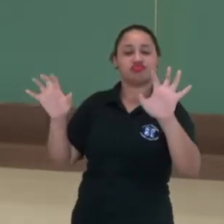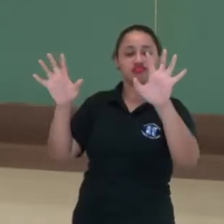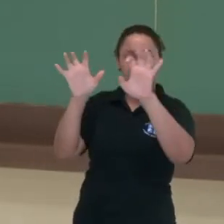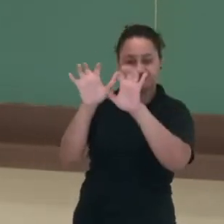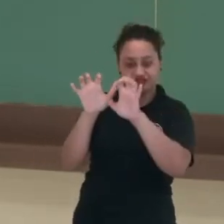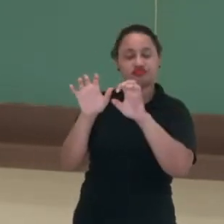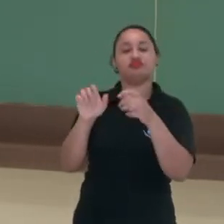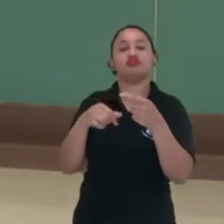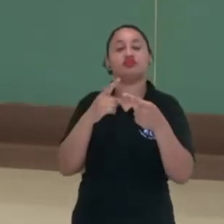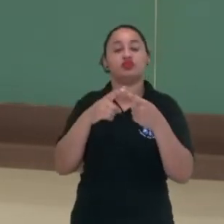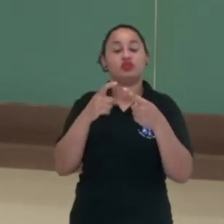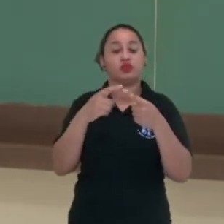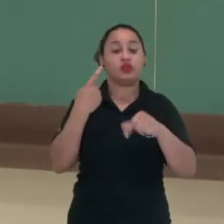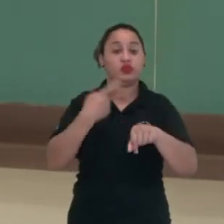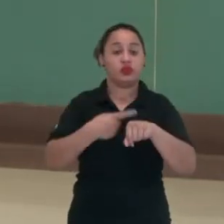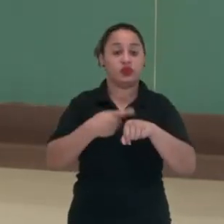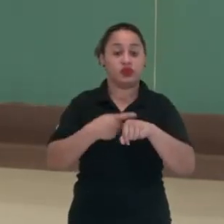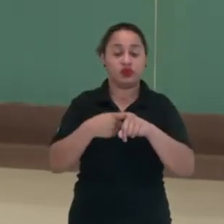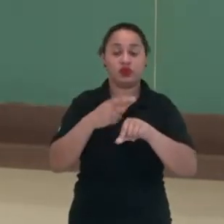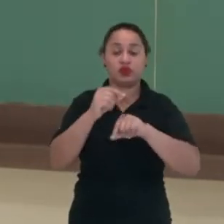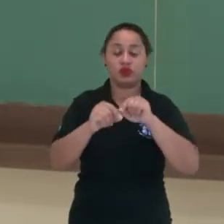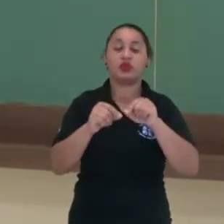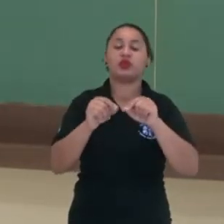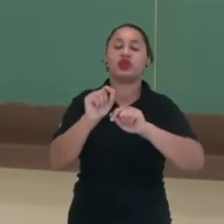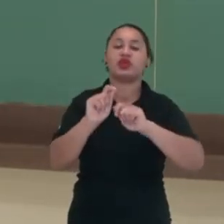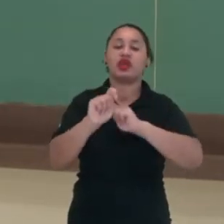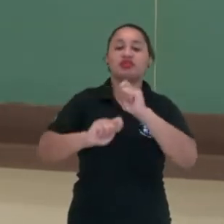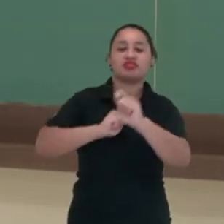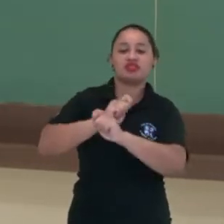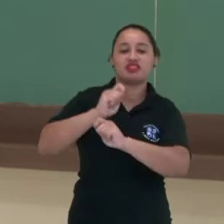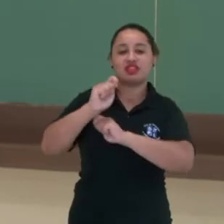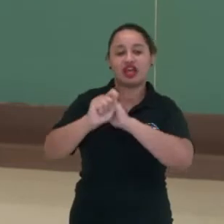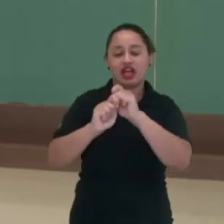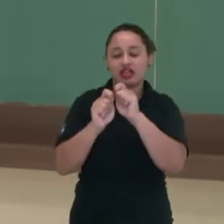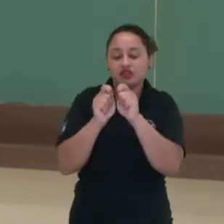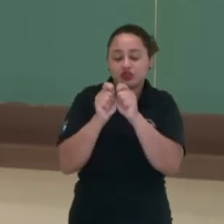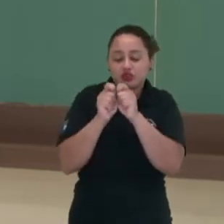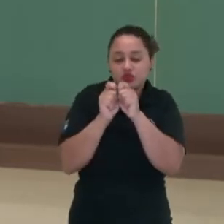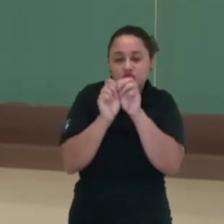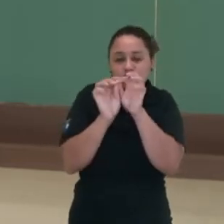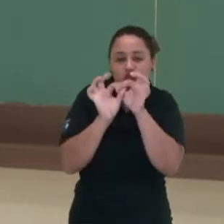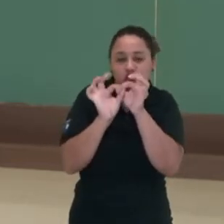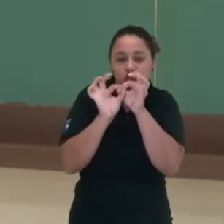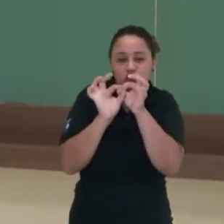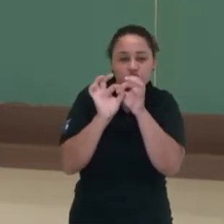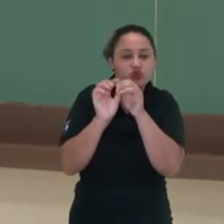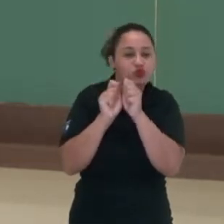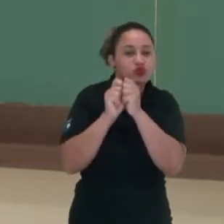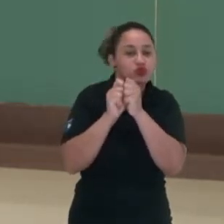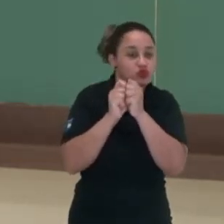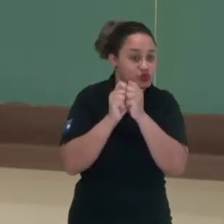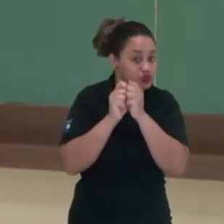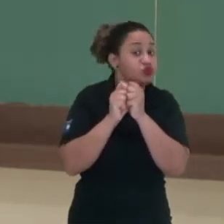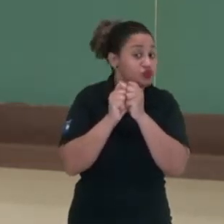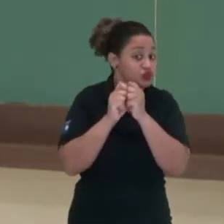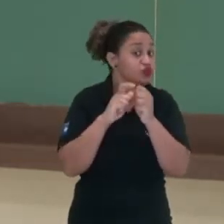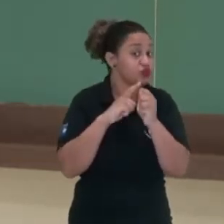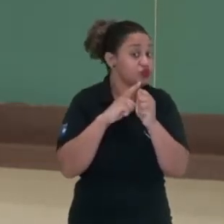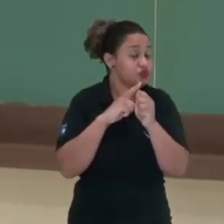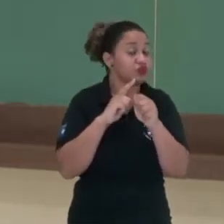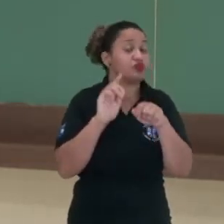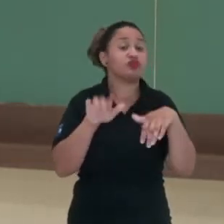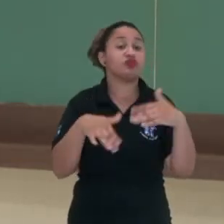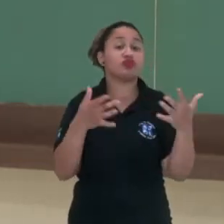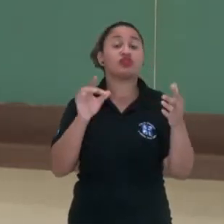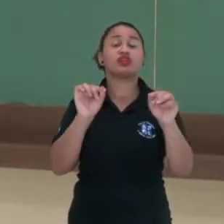Nas substâncias sólidas, os átomos que estão ali, eles estão bem unidos um no outro, eles estão bem juntinhos. Então, a